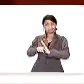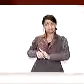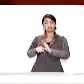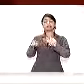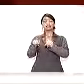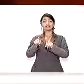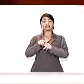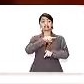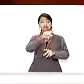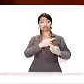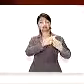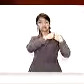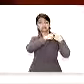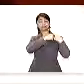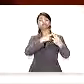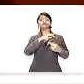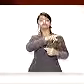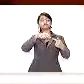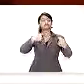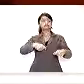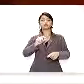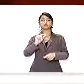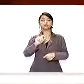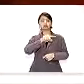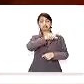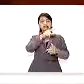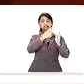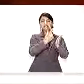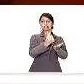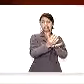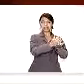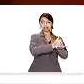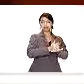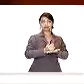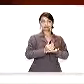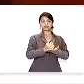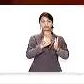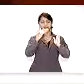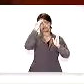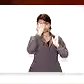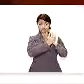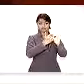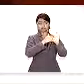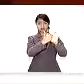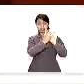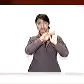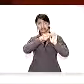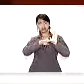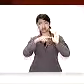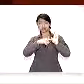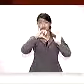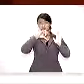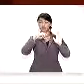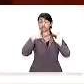quitação aos responsáveis devendo a aplicação do saldo no item ser verificada